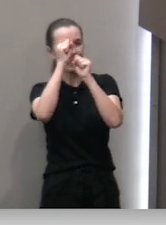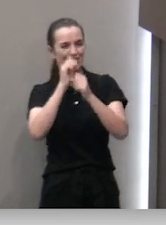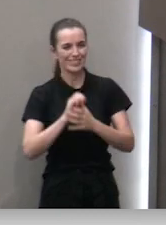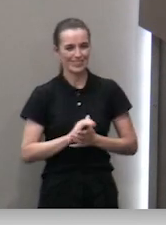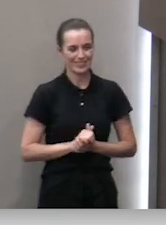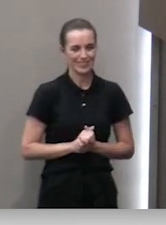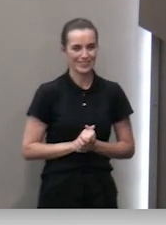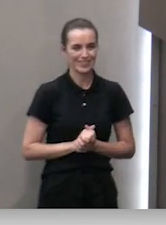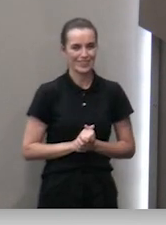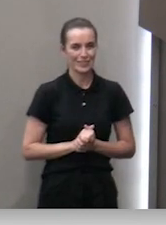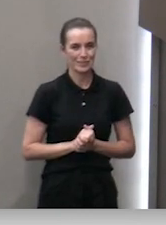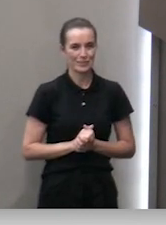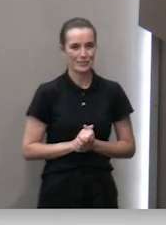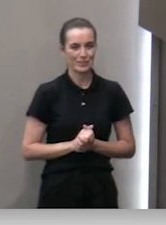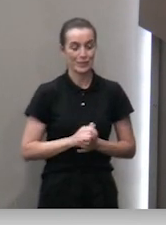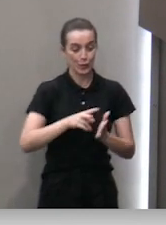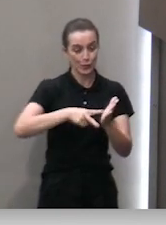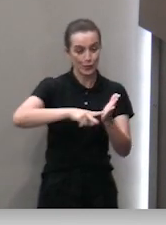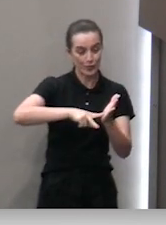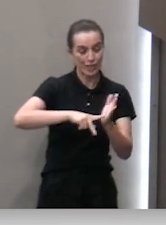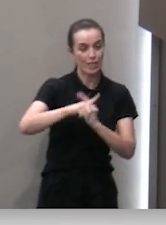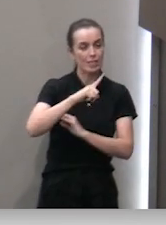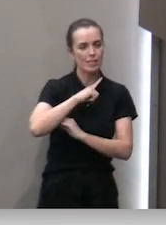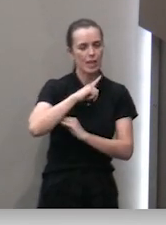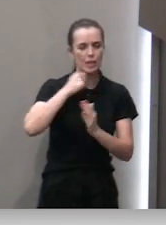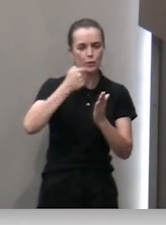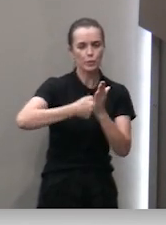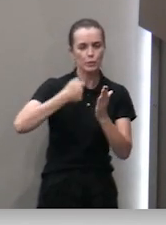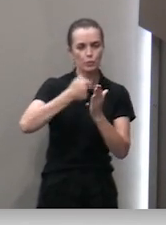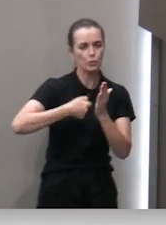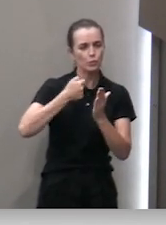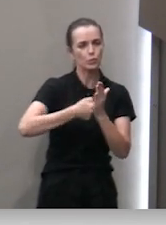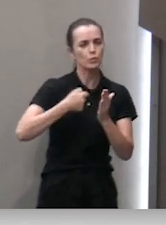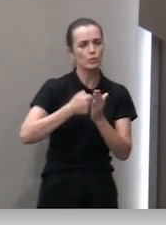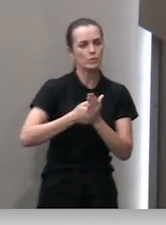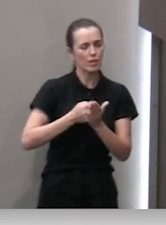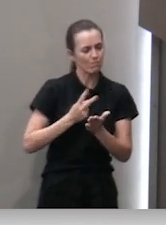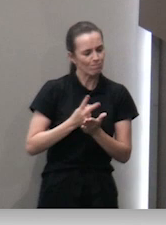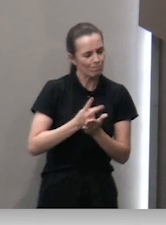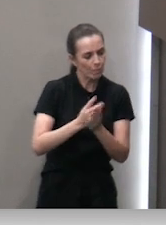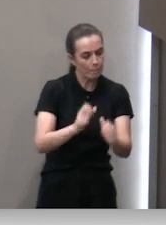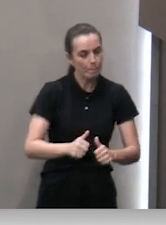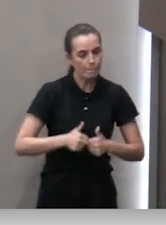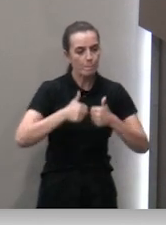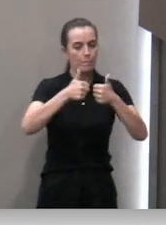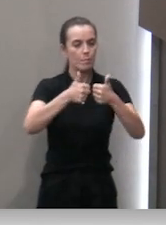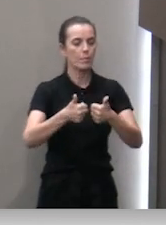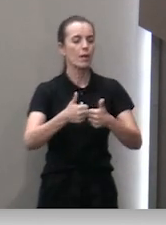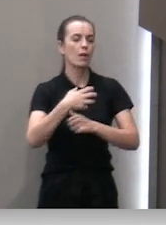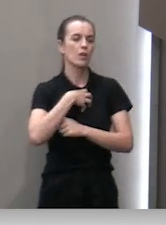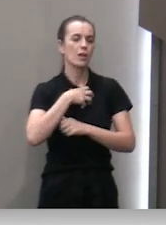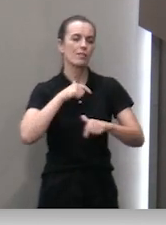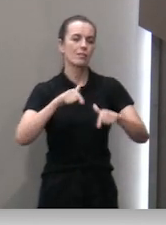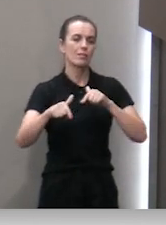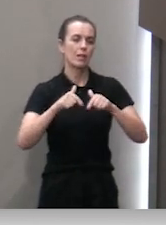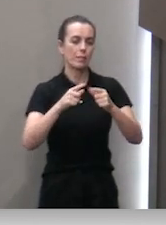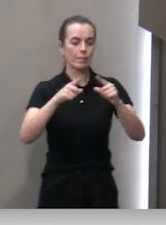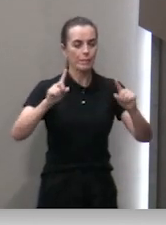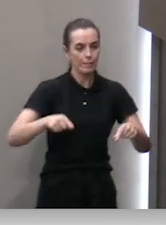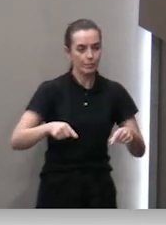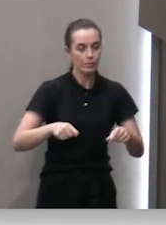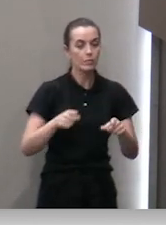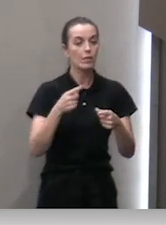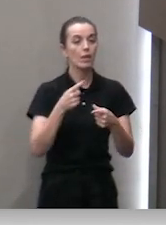O Simpasso tem lutado insistentemente por melhores condições de trabalho para os colegas servidores, por avanços na pauta